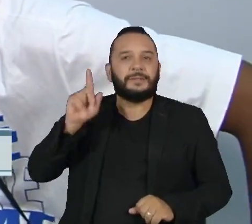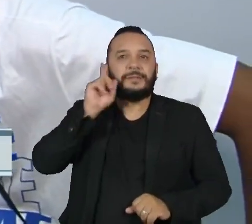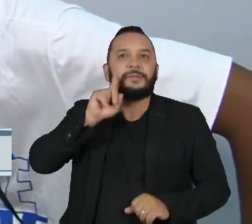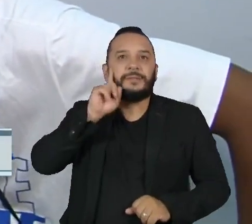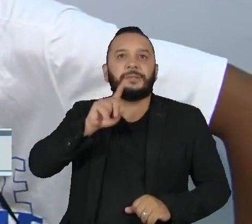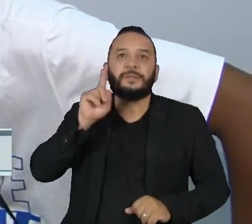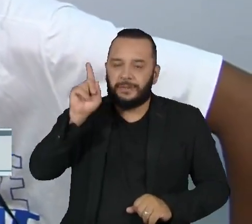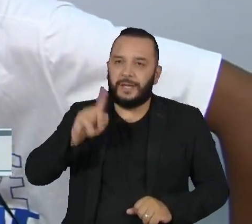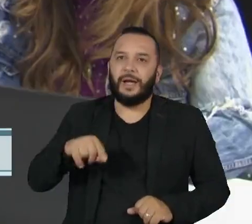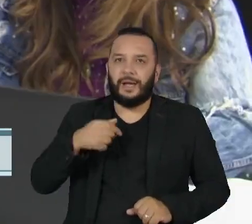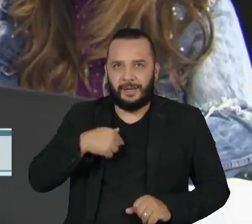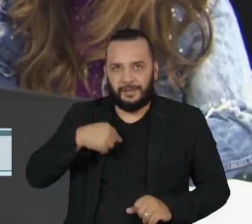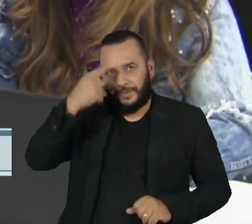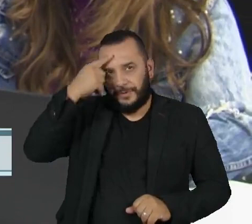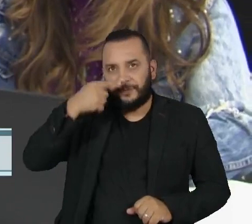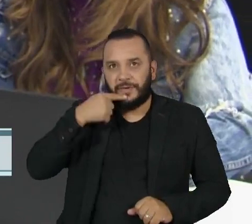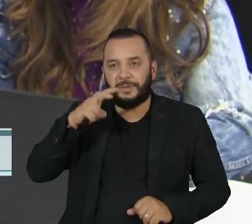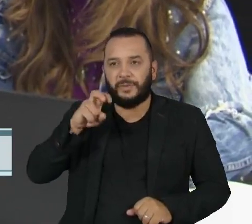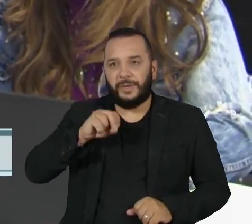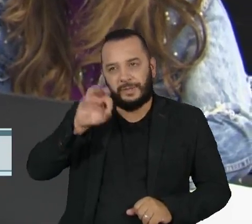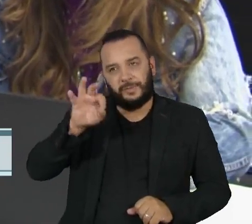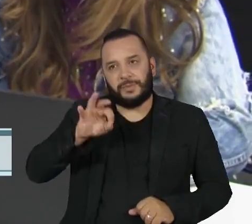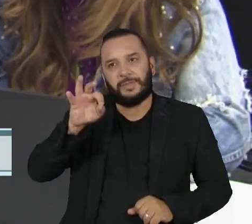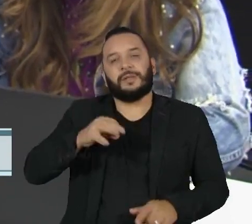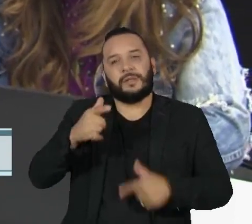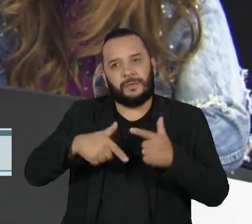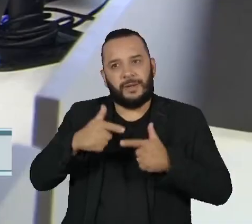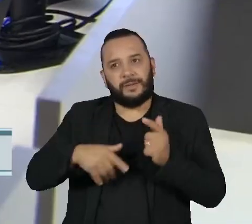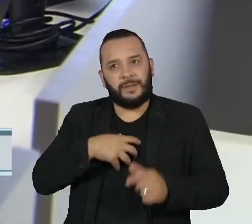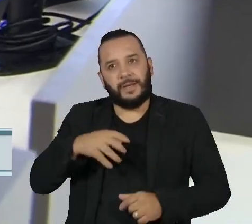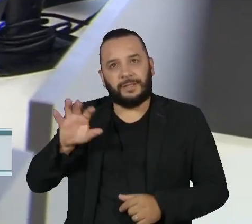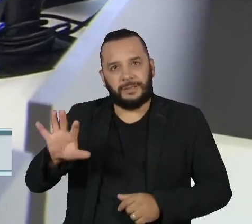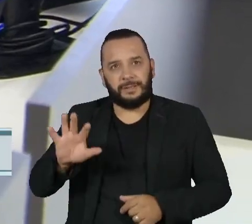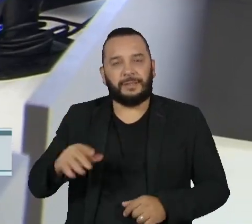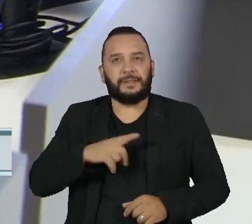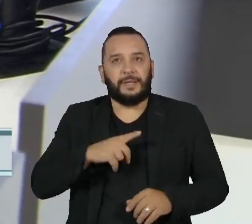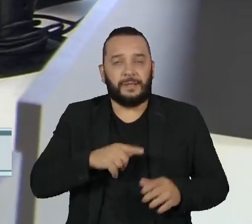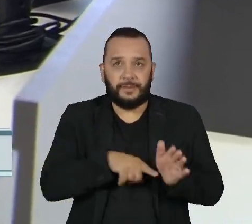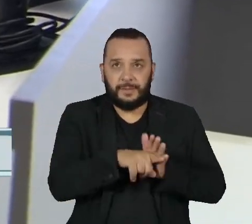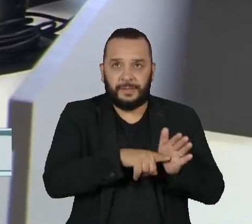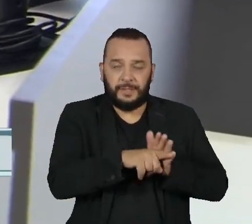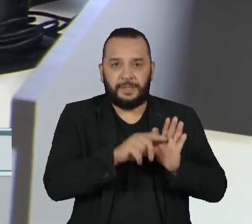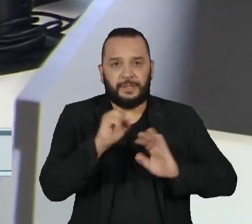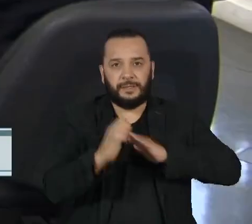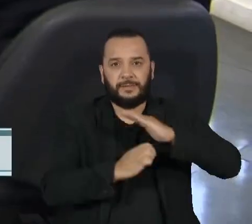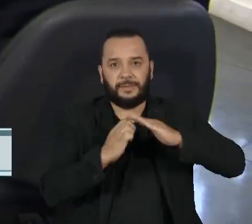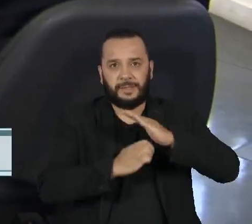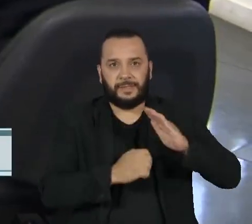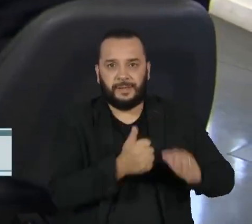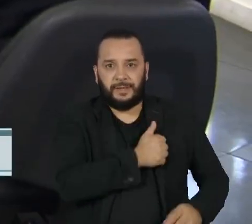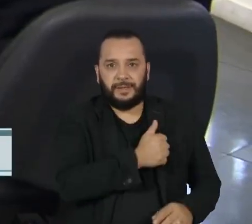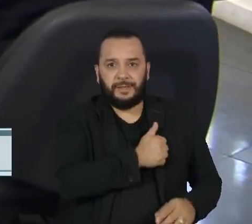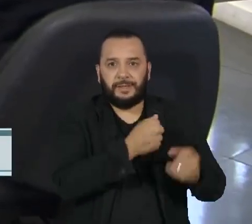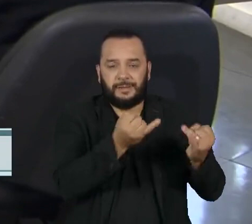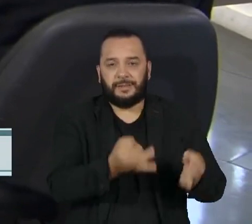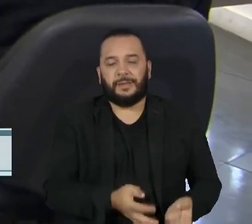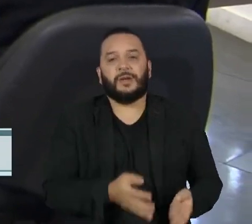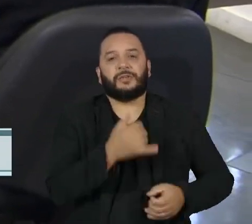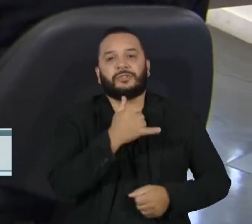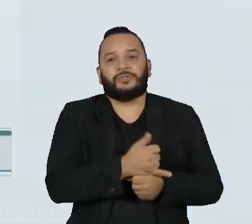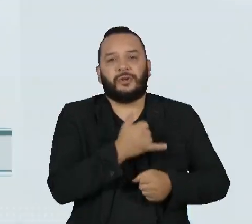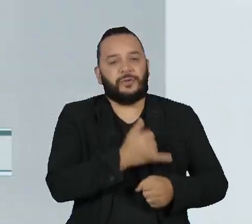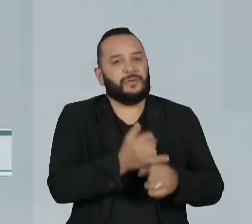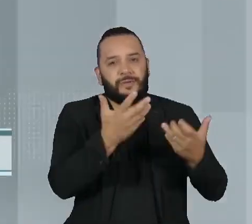da atual força de trabalho outra pesquisa de uma empresa canadense mostra que os jovens estão evitando cargos de